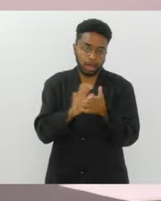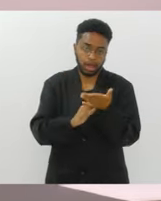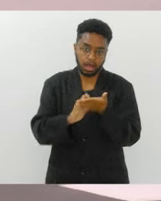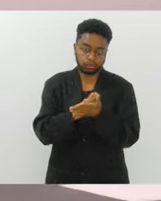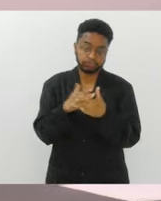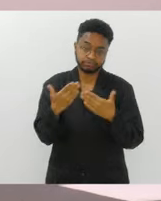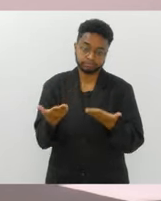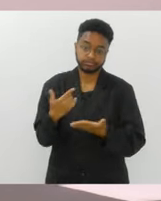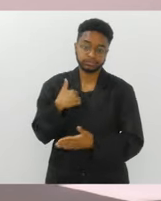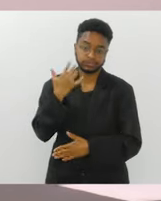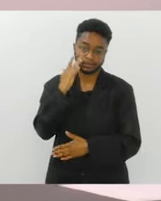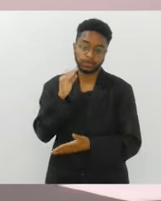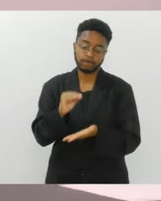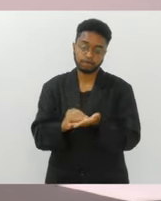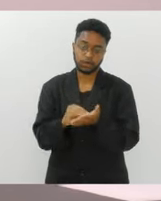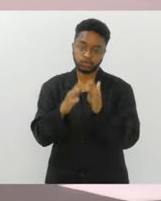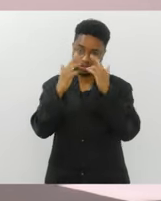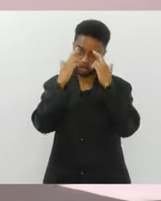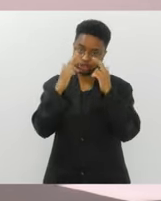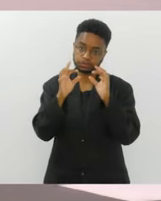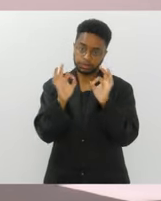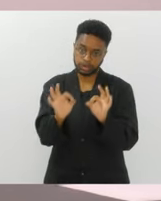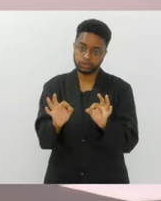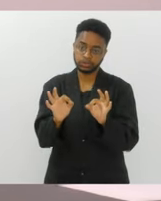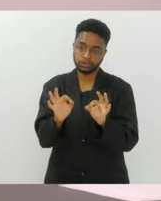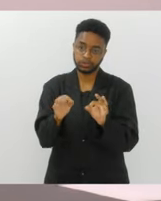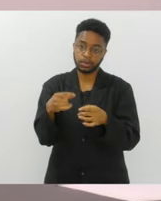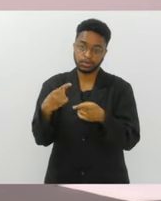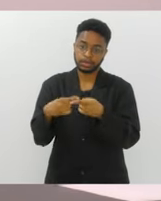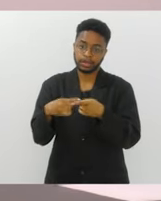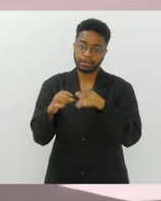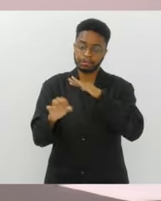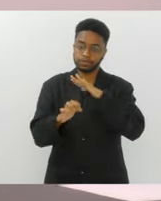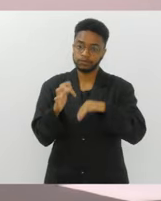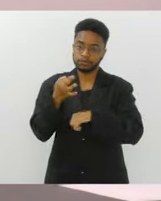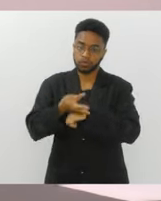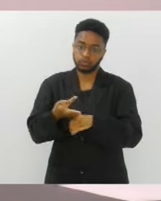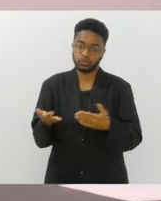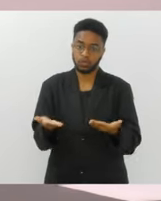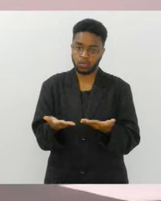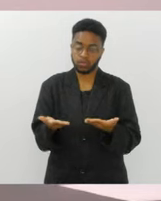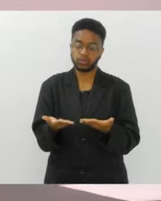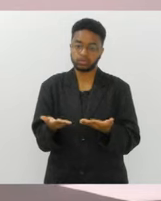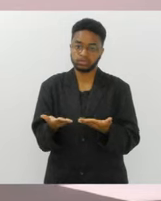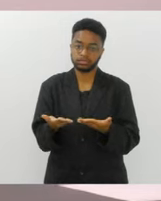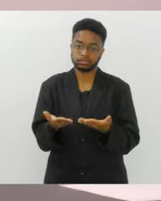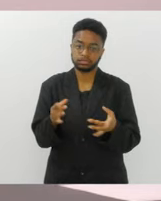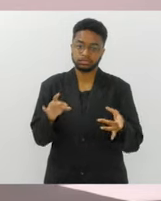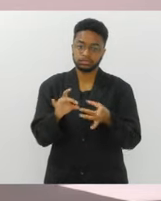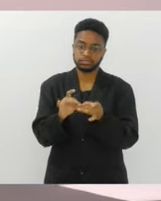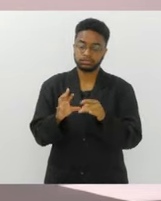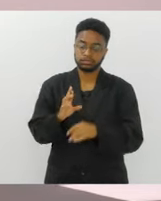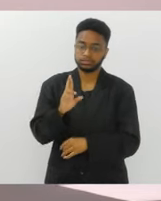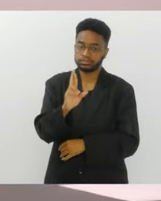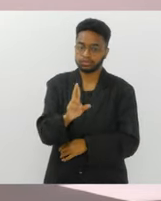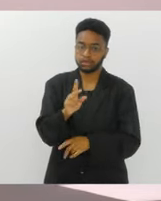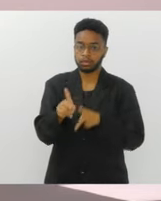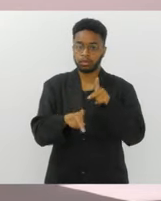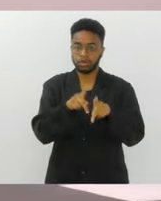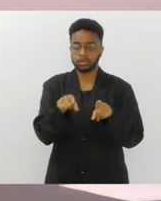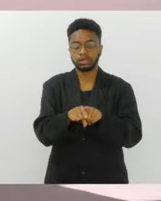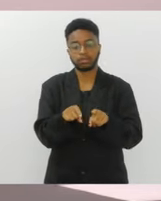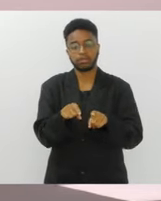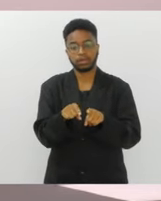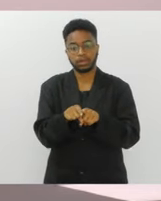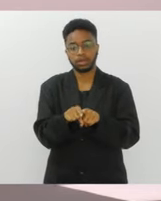eu acho uma falta de respeito absurda não estar aqui presente perante os representantes do povo, perante a população aqui,